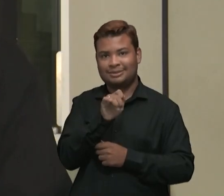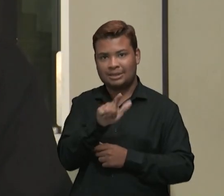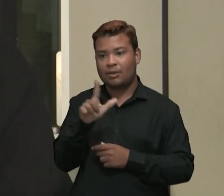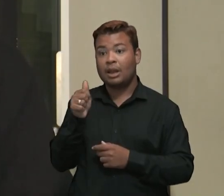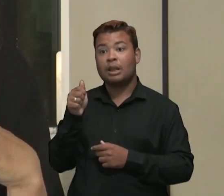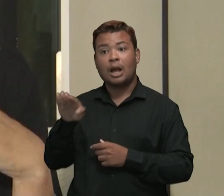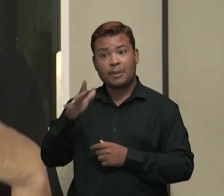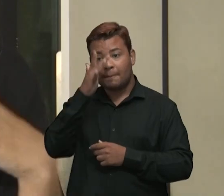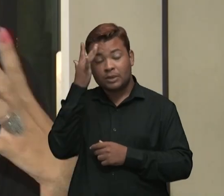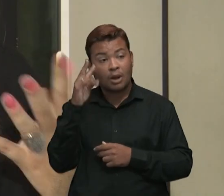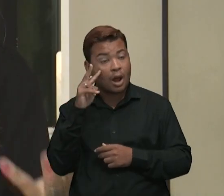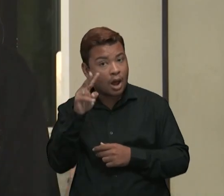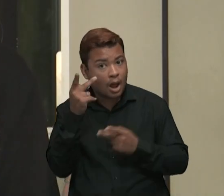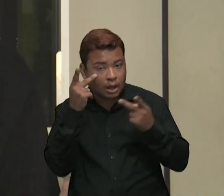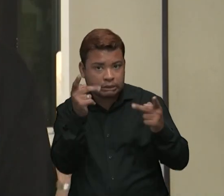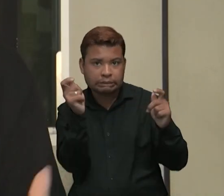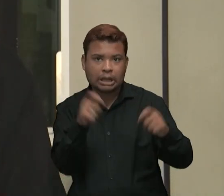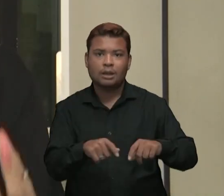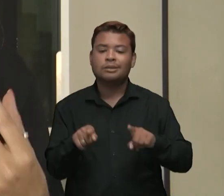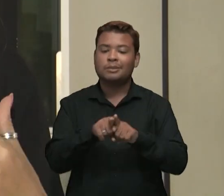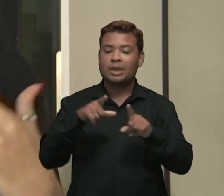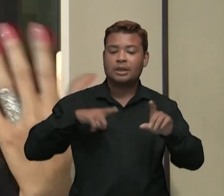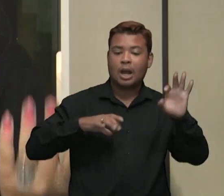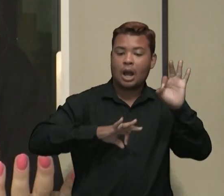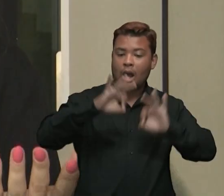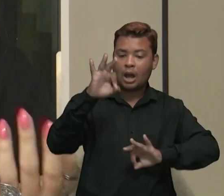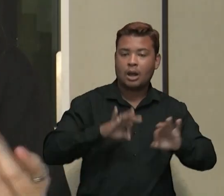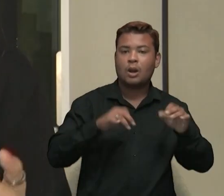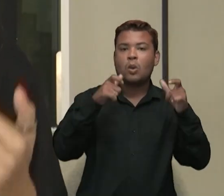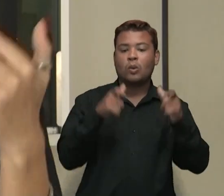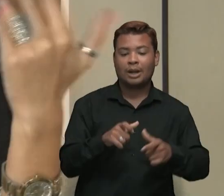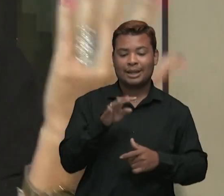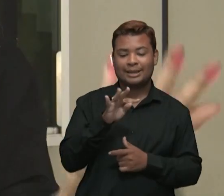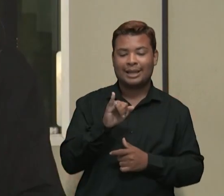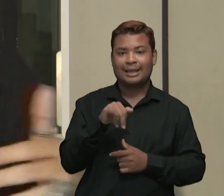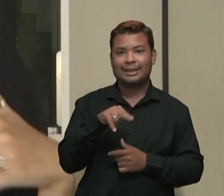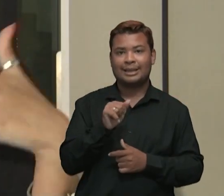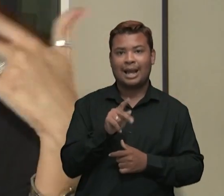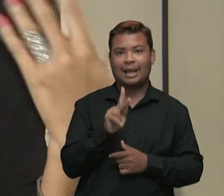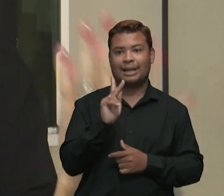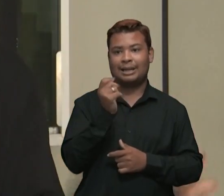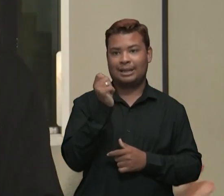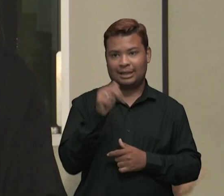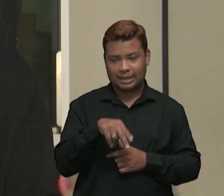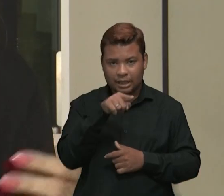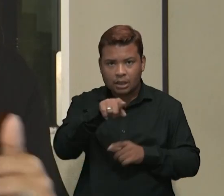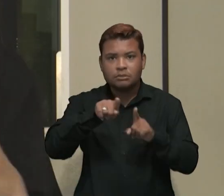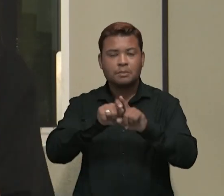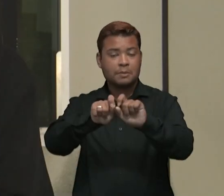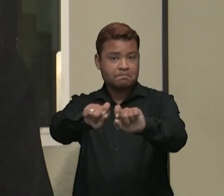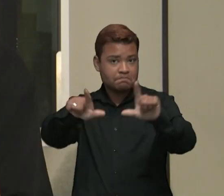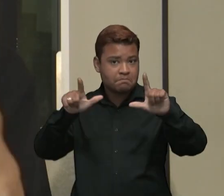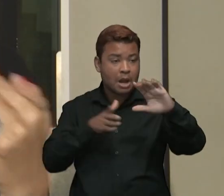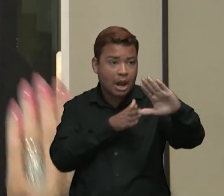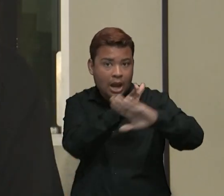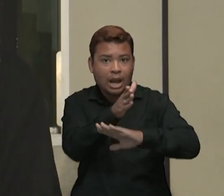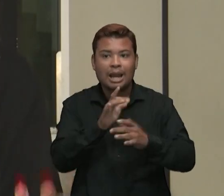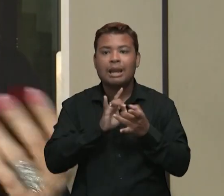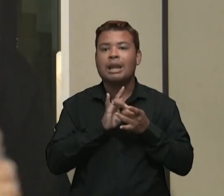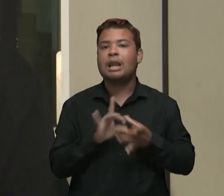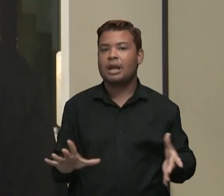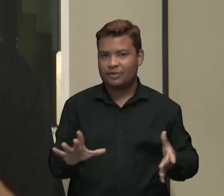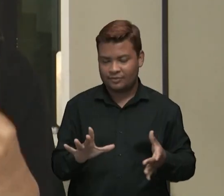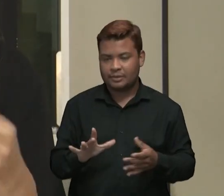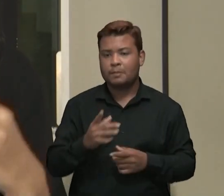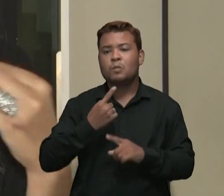também montando toda a exposição no Tainacan, que também é um portal de acesso livre, para que todas as